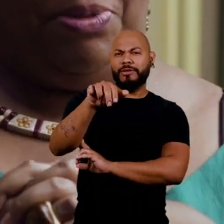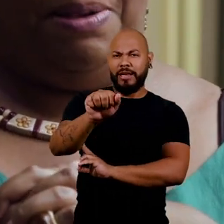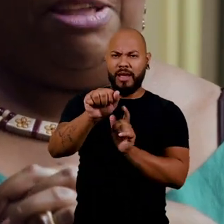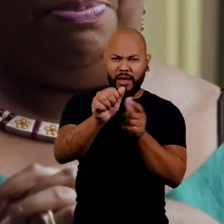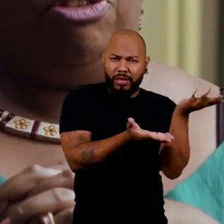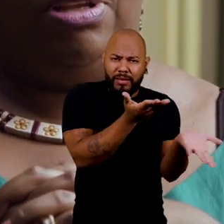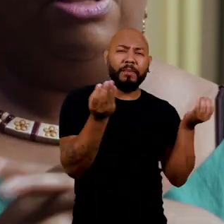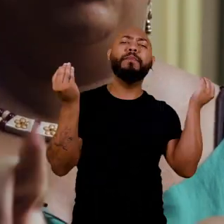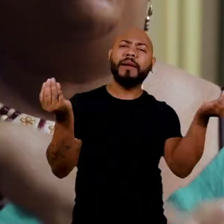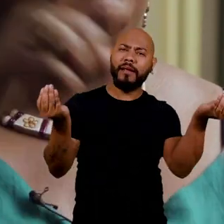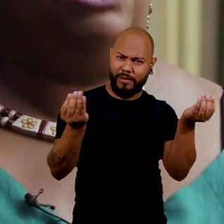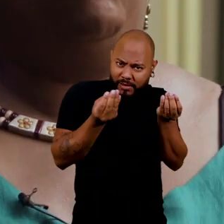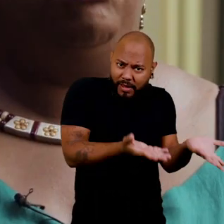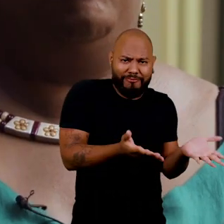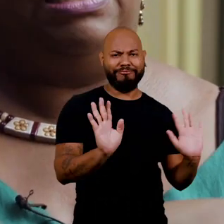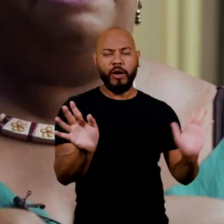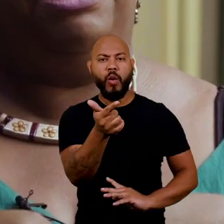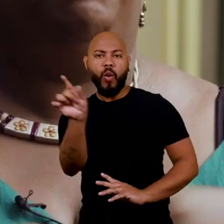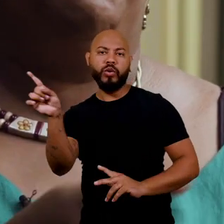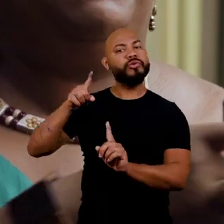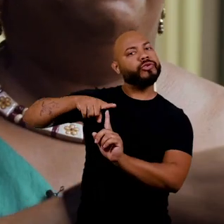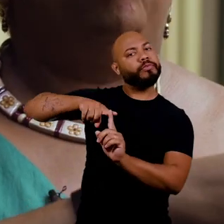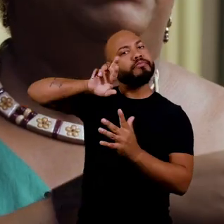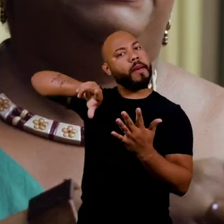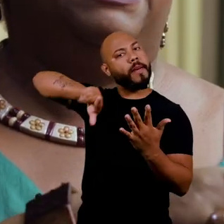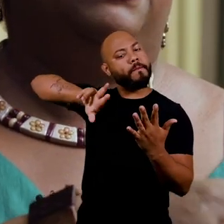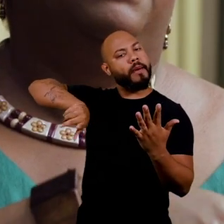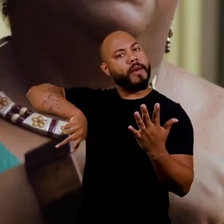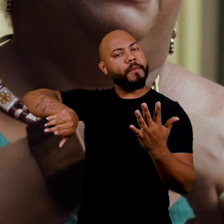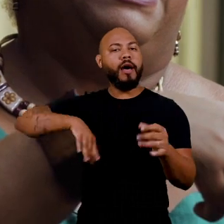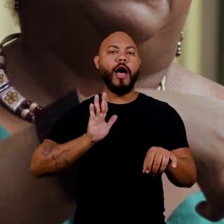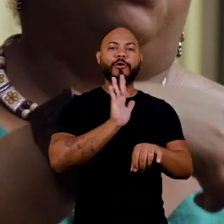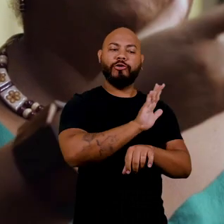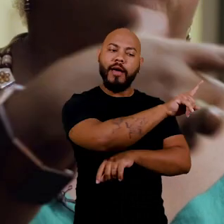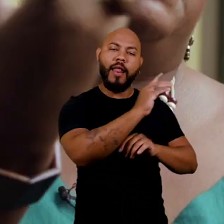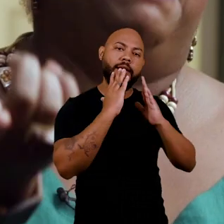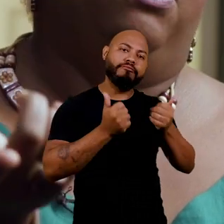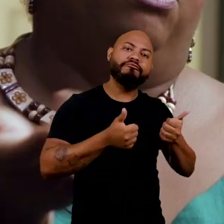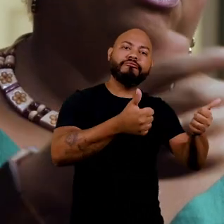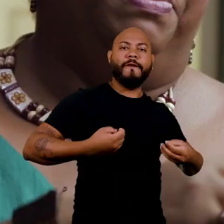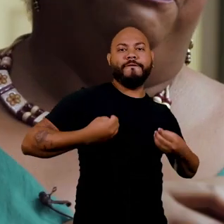dar tratamento para ela base de platina? Eu tenho que buscar outro tipo de tratamento para permitir que ela tenha uma